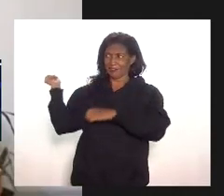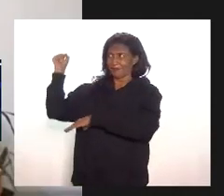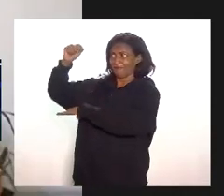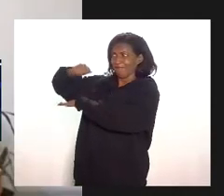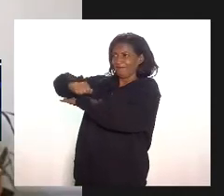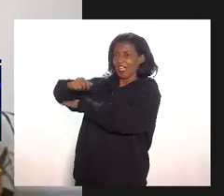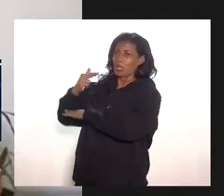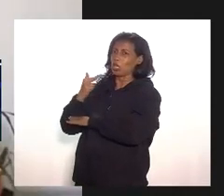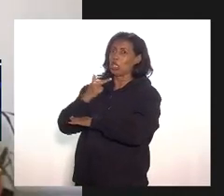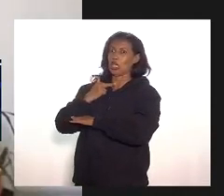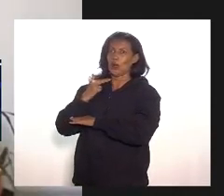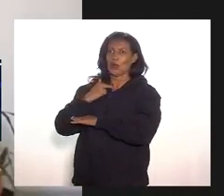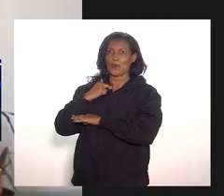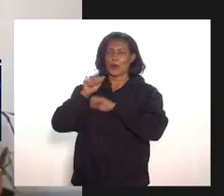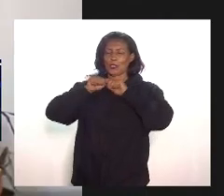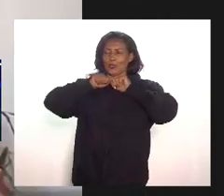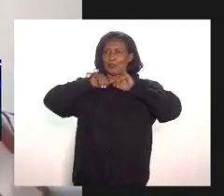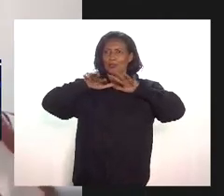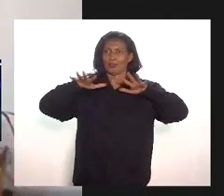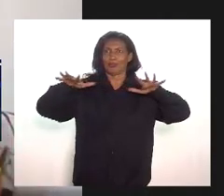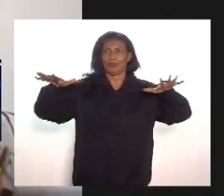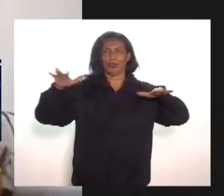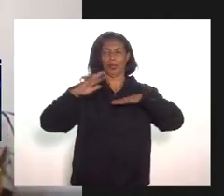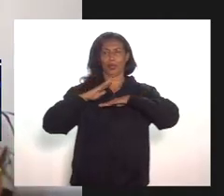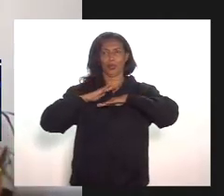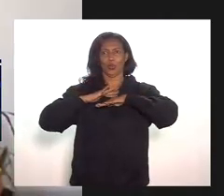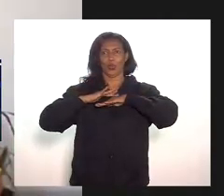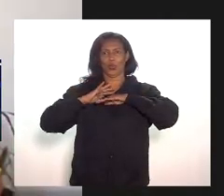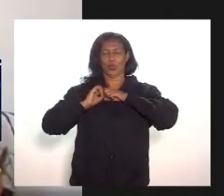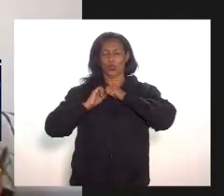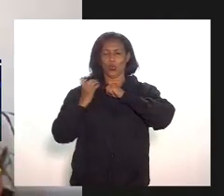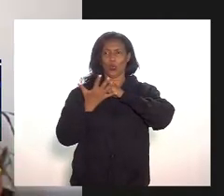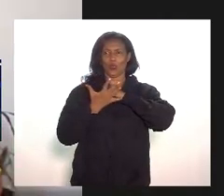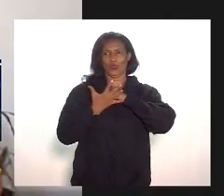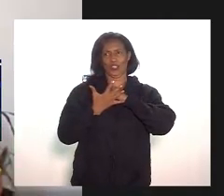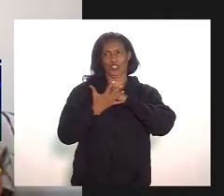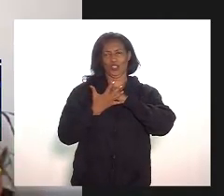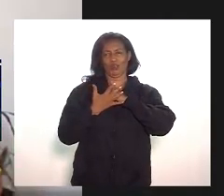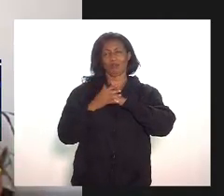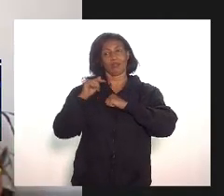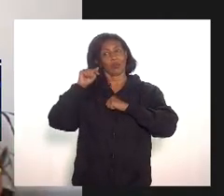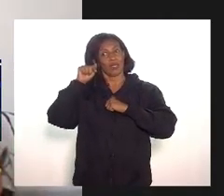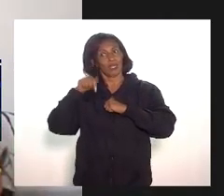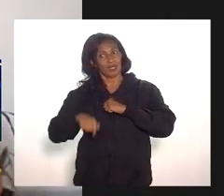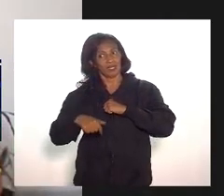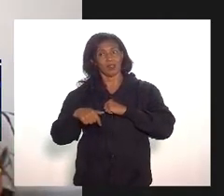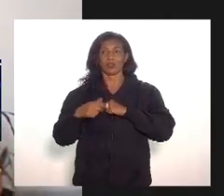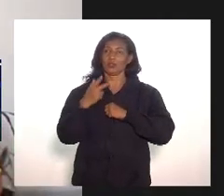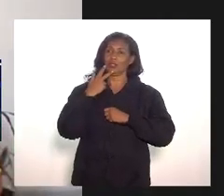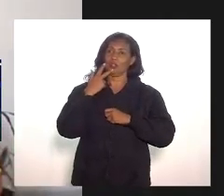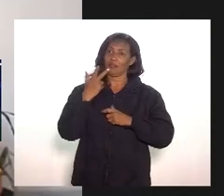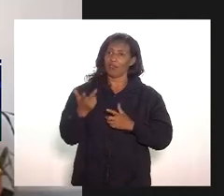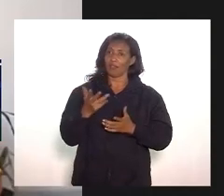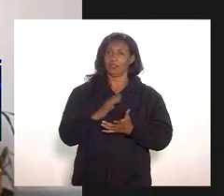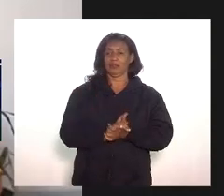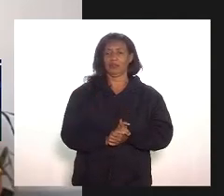distribuidor da contaminação da Covid-19. Então, é nesses termos que nós